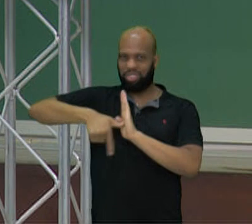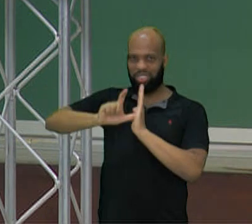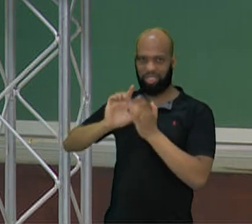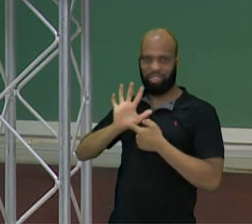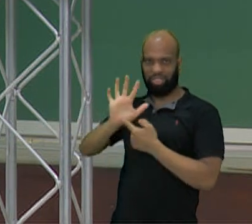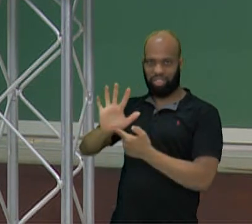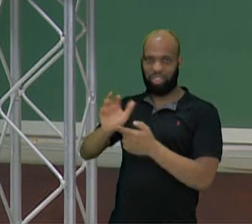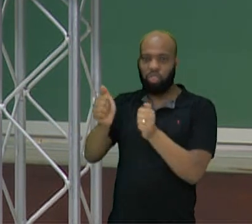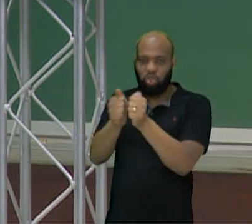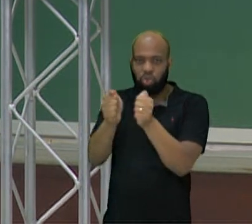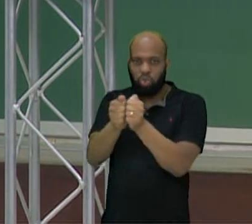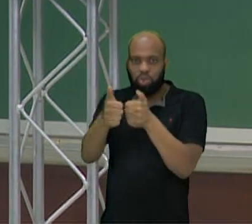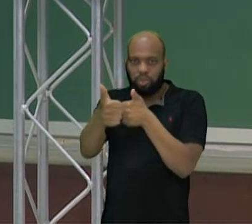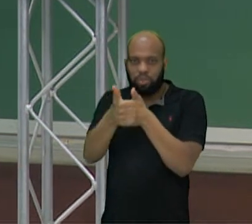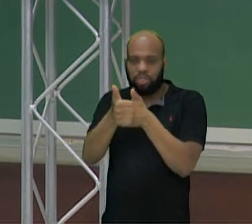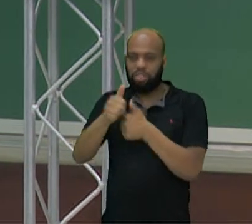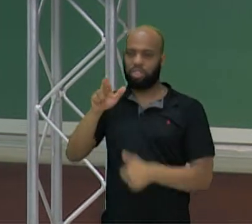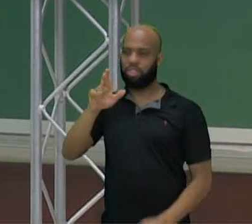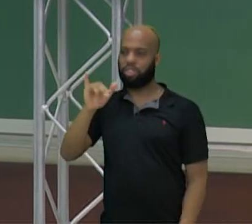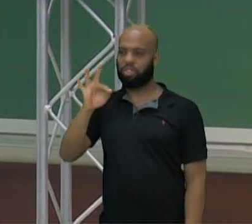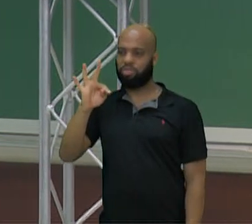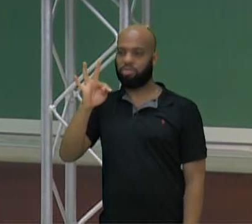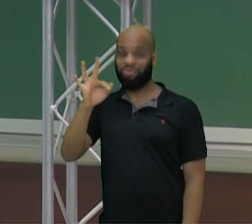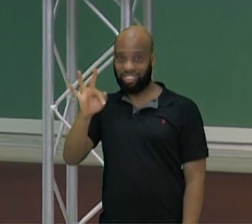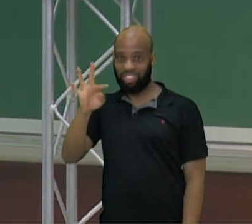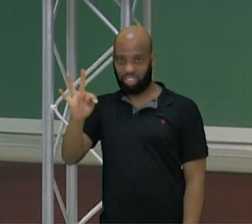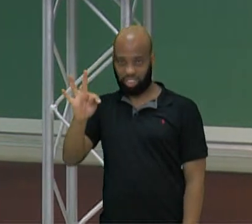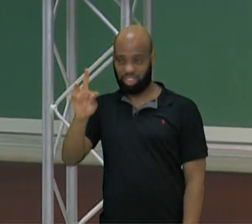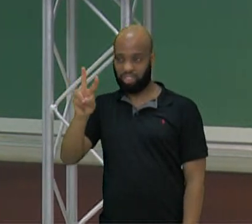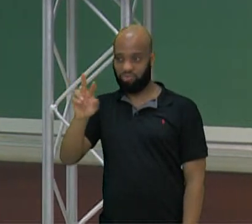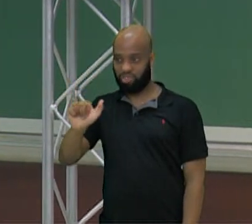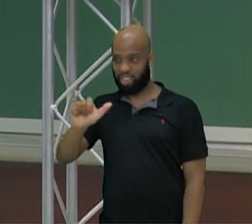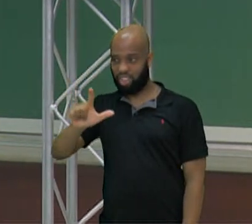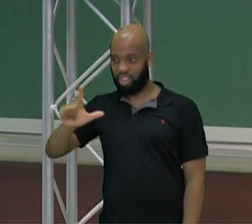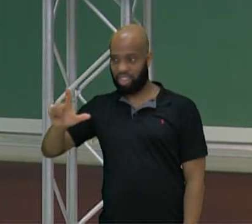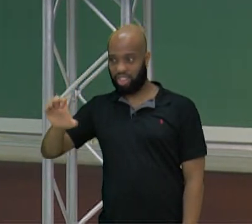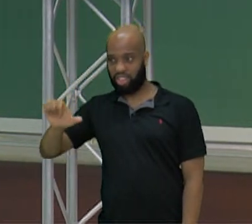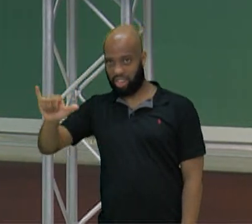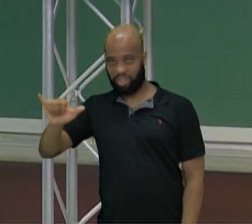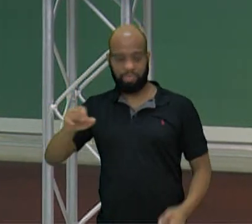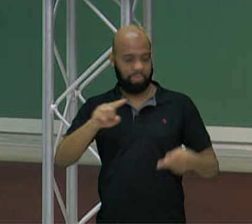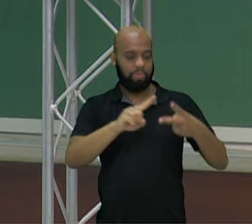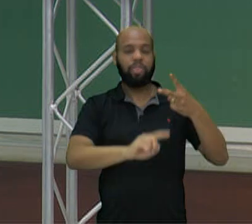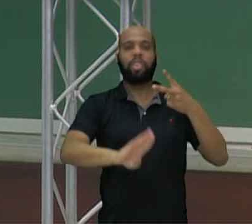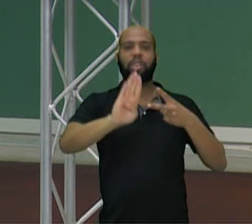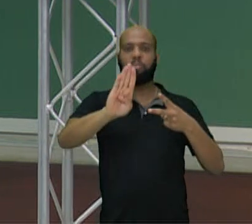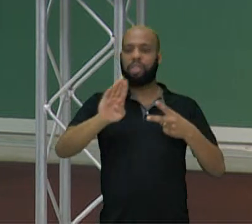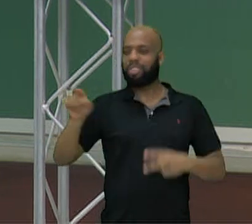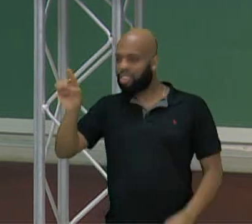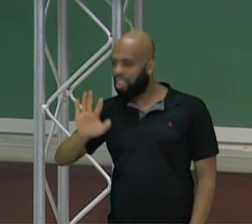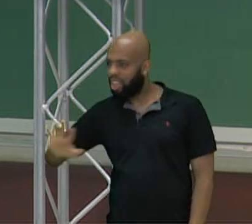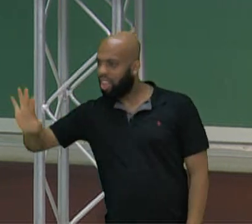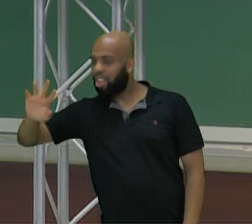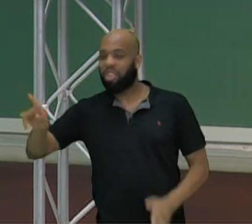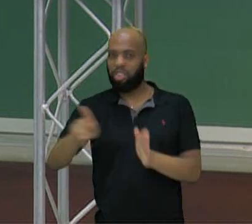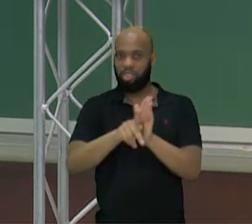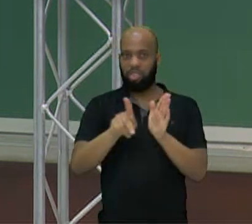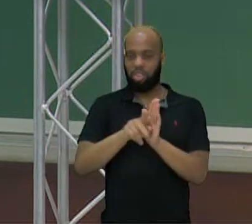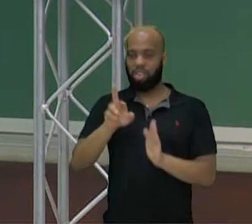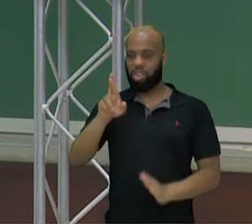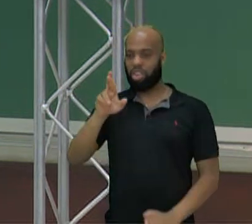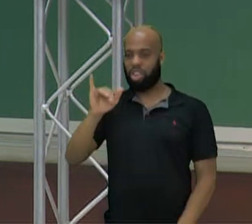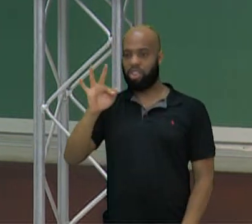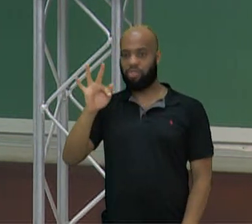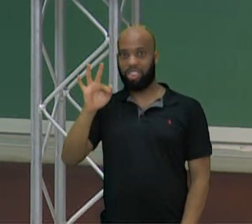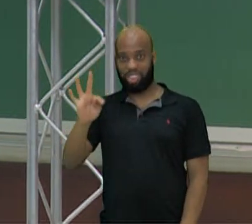Rift Valley e daquele planalto mais elevado, né? Bem, e a letra B? A região do Rift Valley é um falhamento,